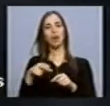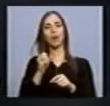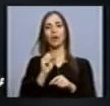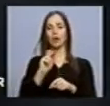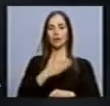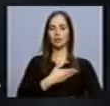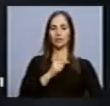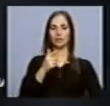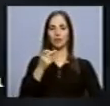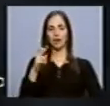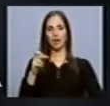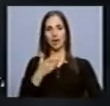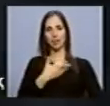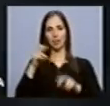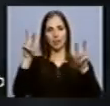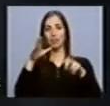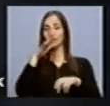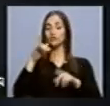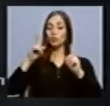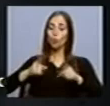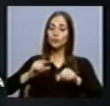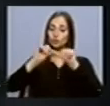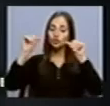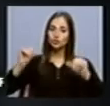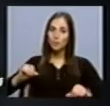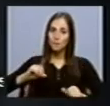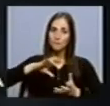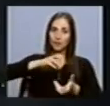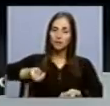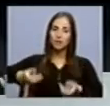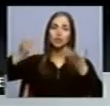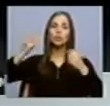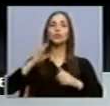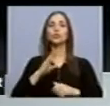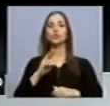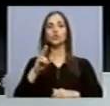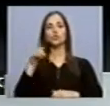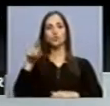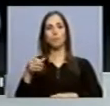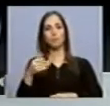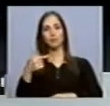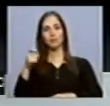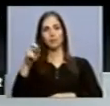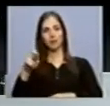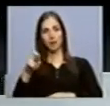da formação do Sistema Solar, Júpiter migrou para dentro do Sistema Solar Interior, chegou até